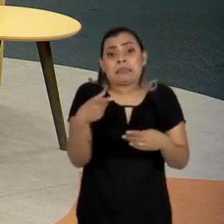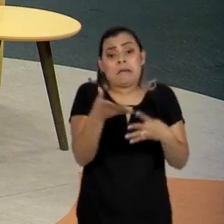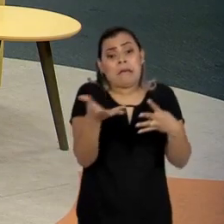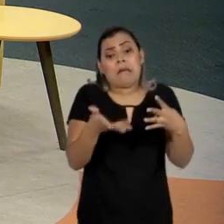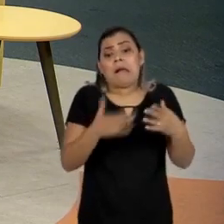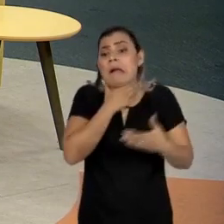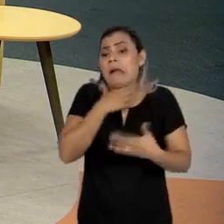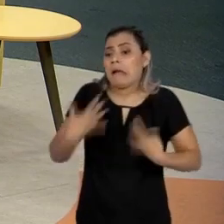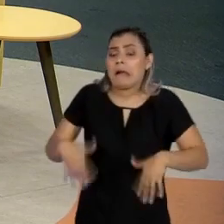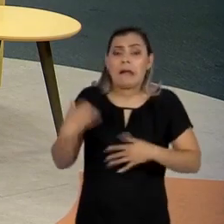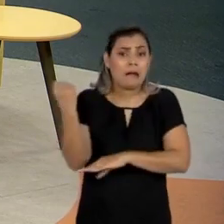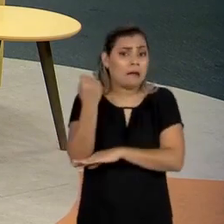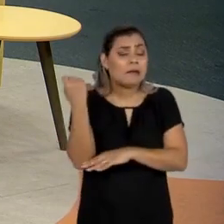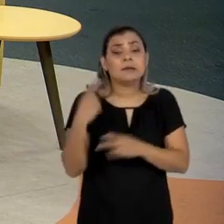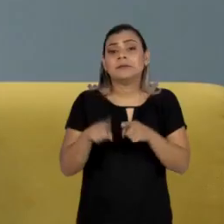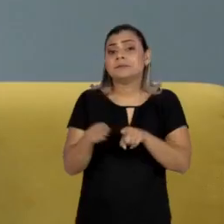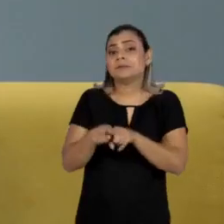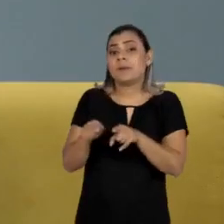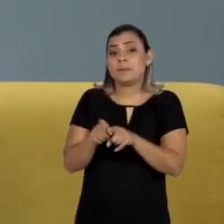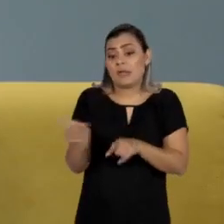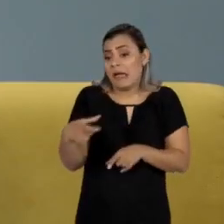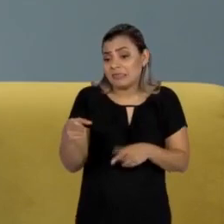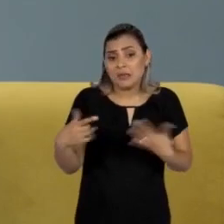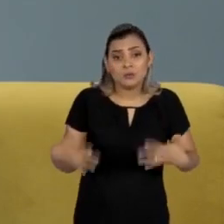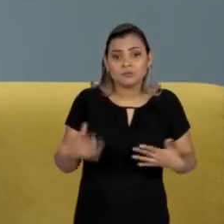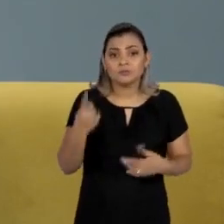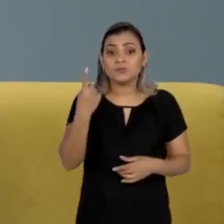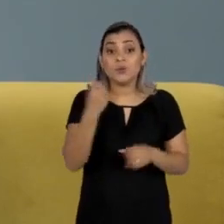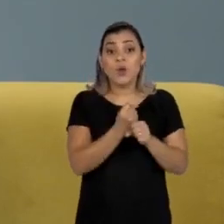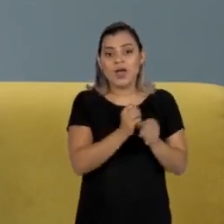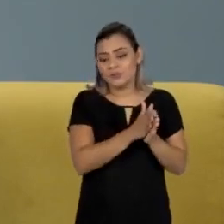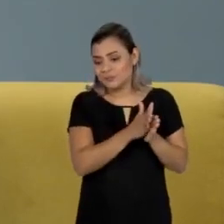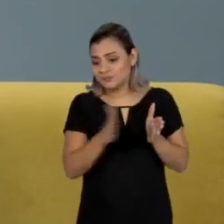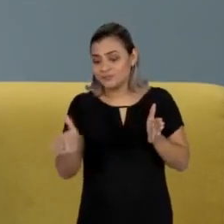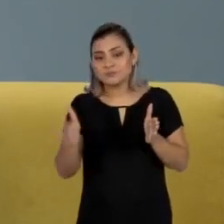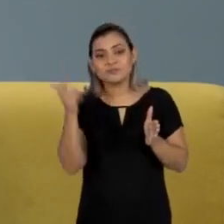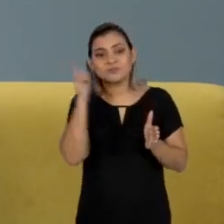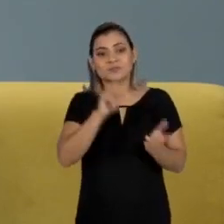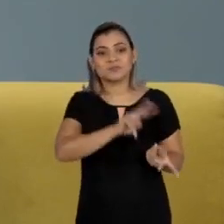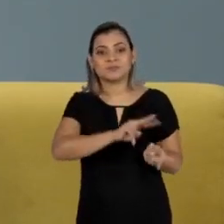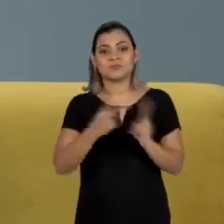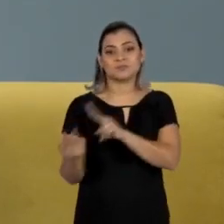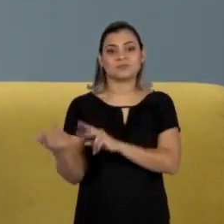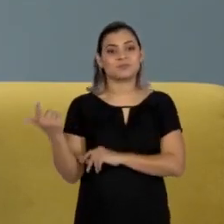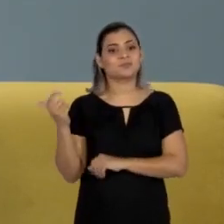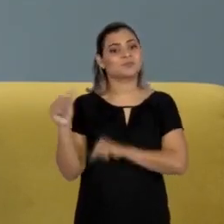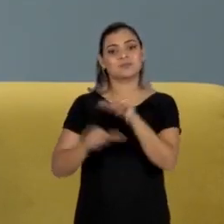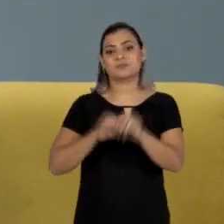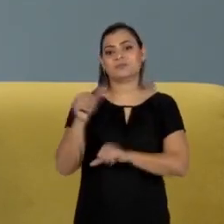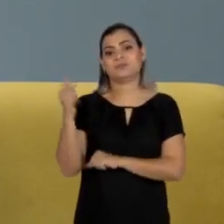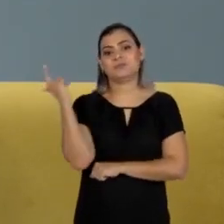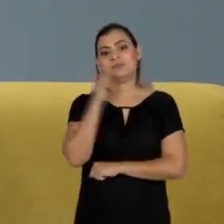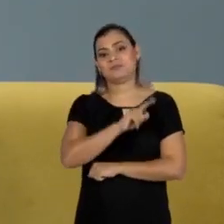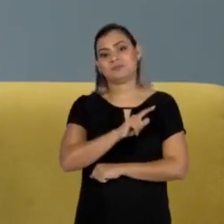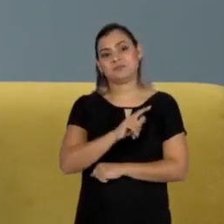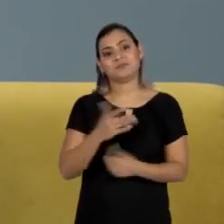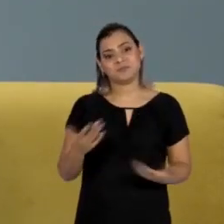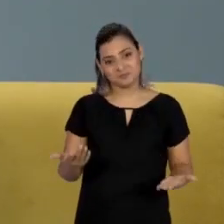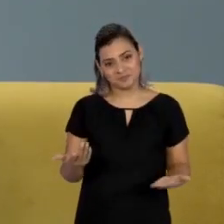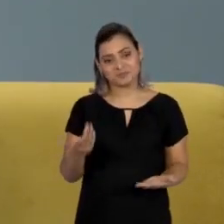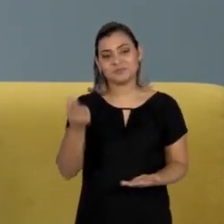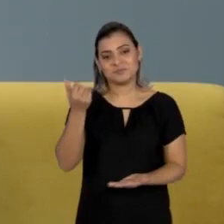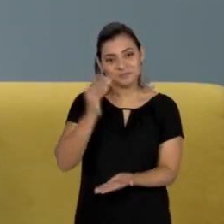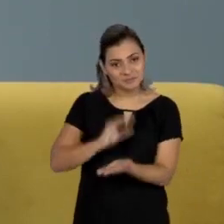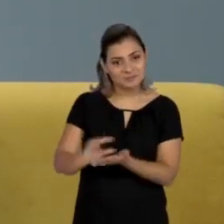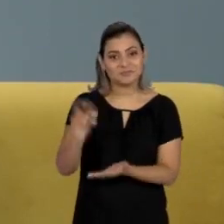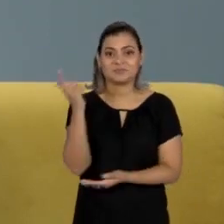crédito, com cheque especial, que num período de 1 ano conseguiram converter o valor que elas tinham em dívida para um valor